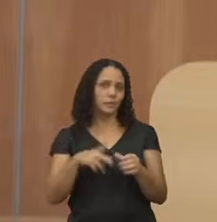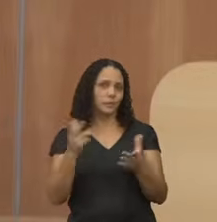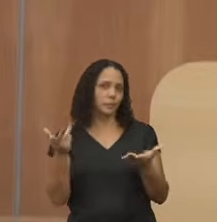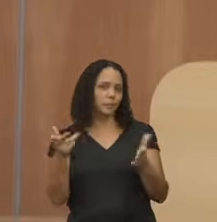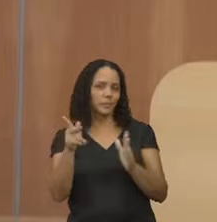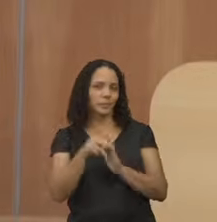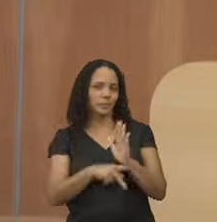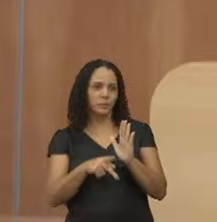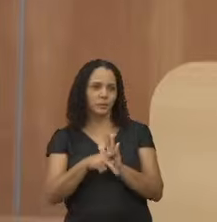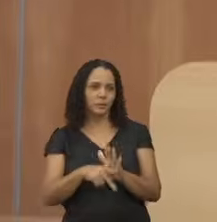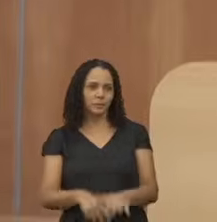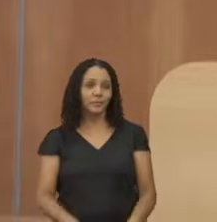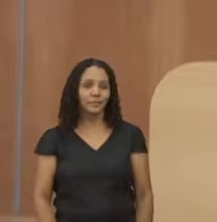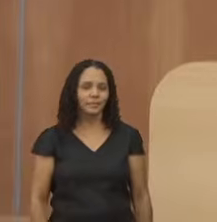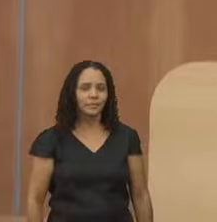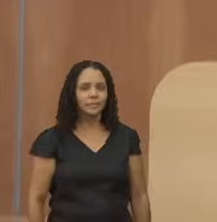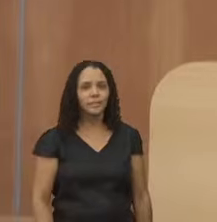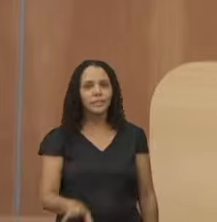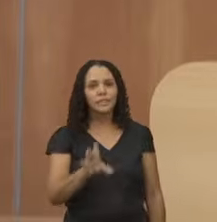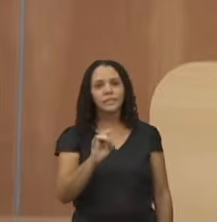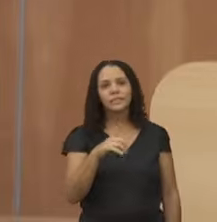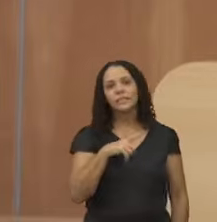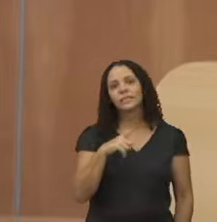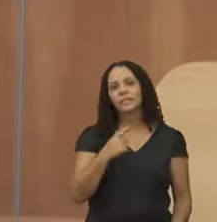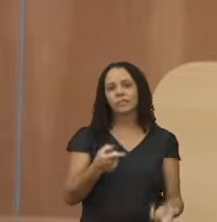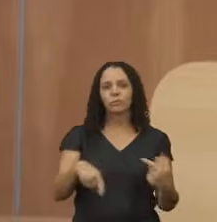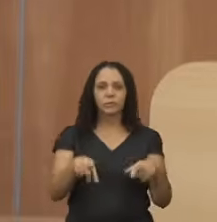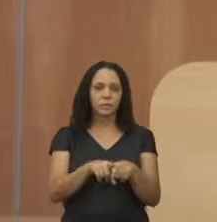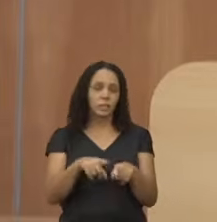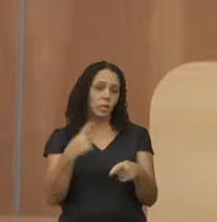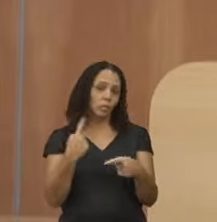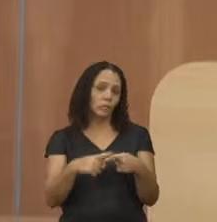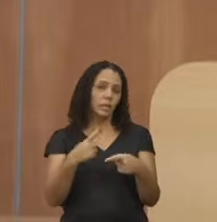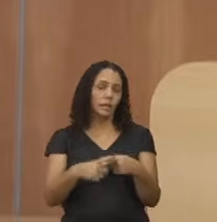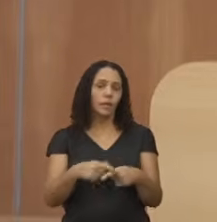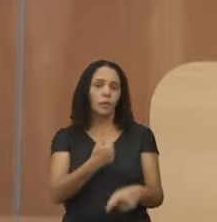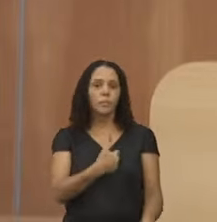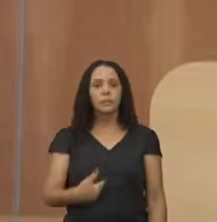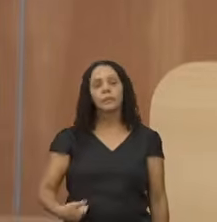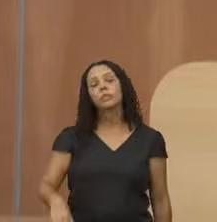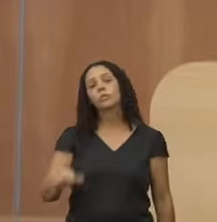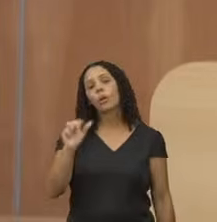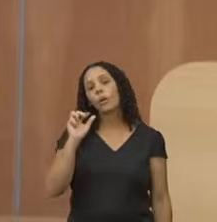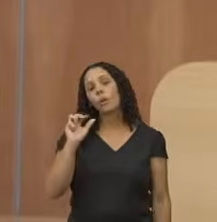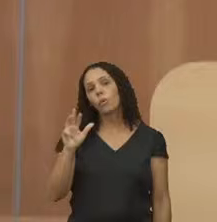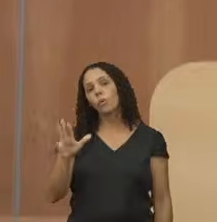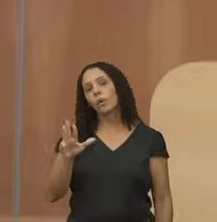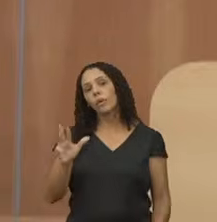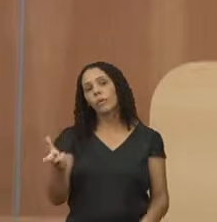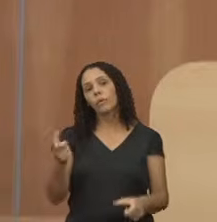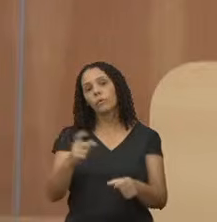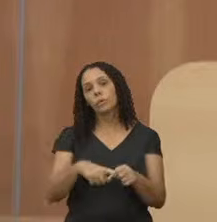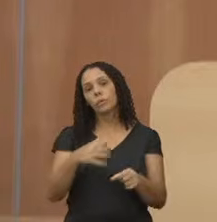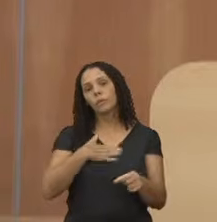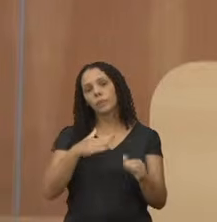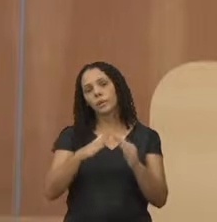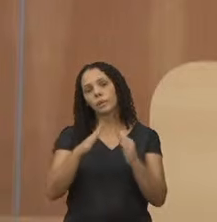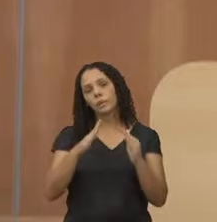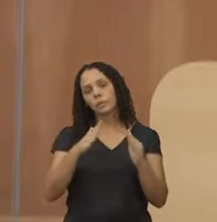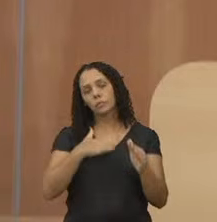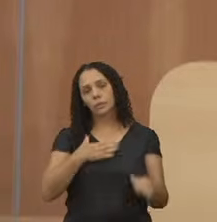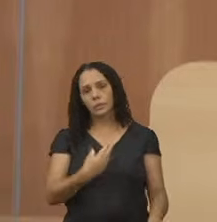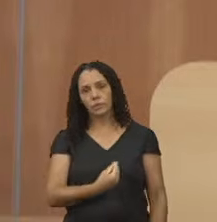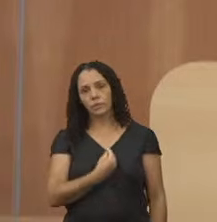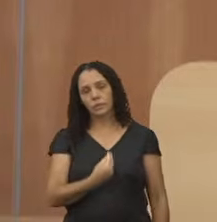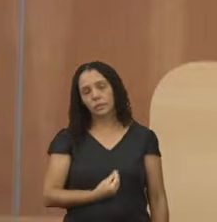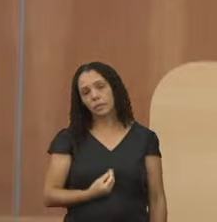assim, só existe a parceria porque o Lula retomou Minha Casa Minha Vida. Porque se não tivesse retomado Minha Casa Minha Vida, não teria